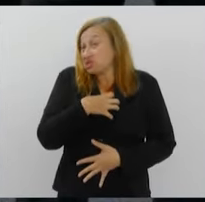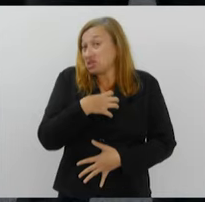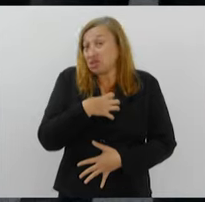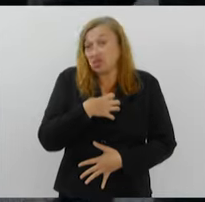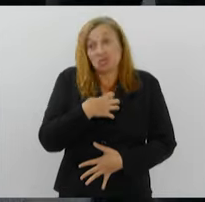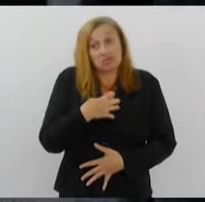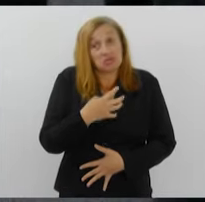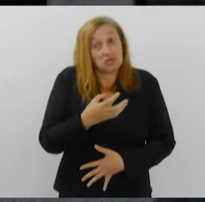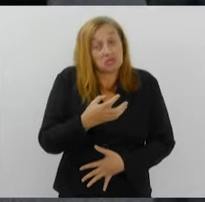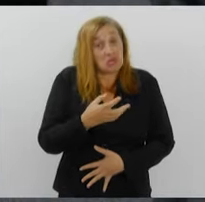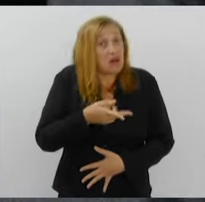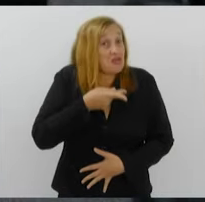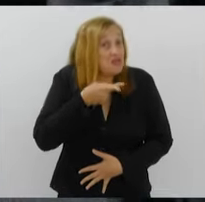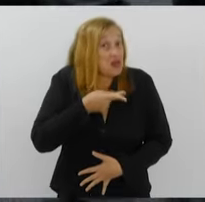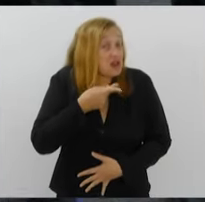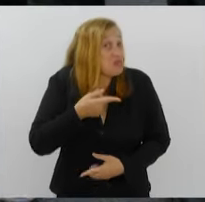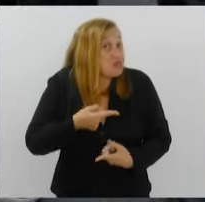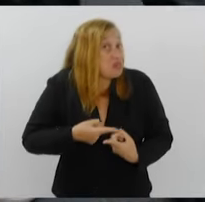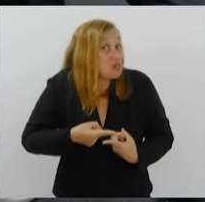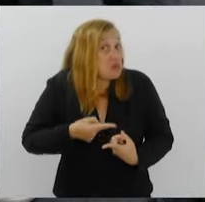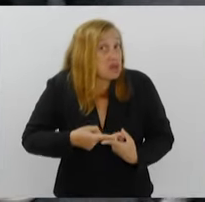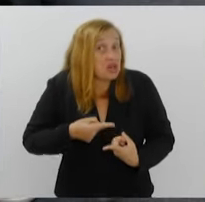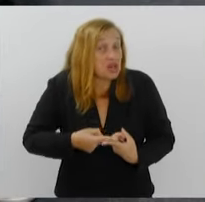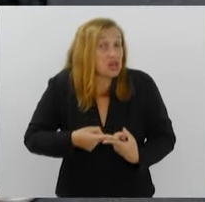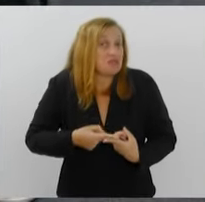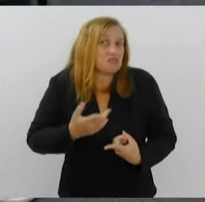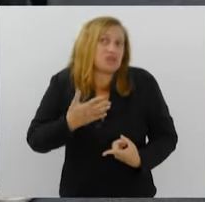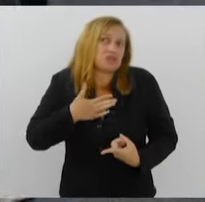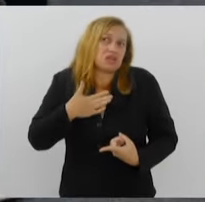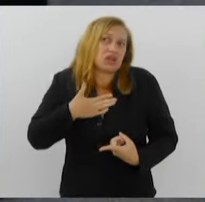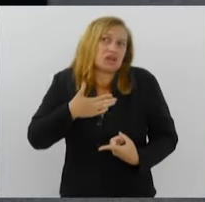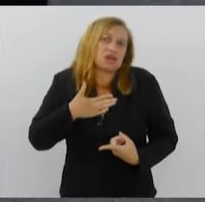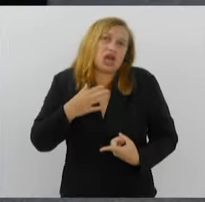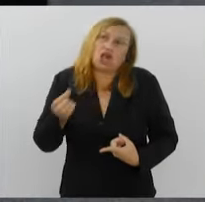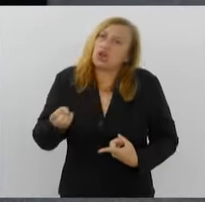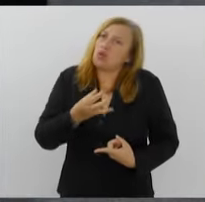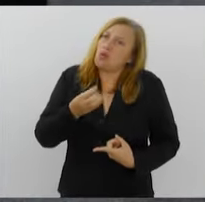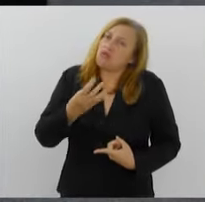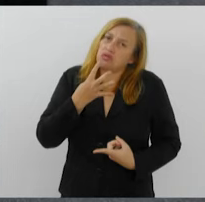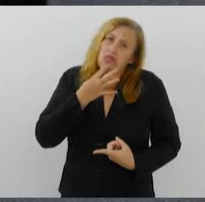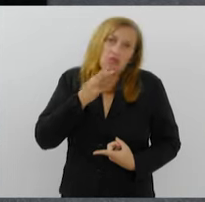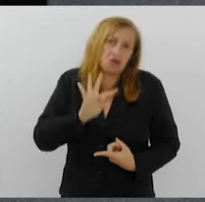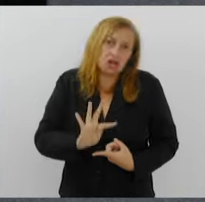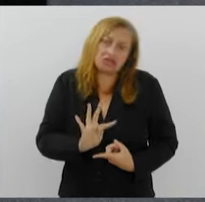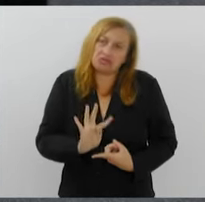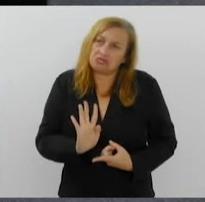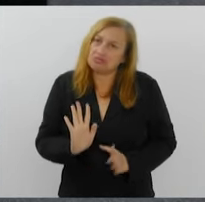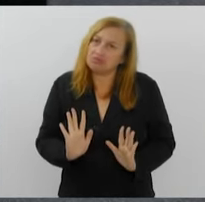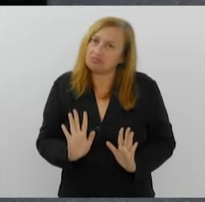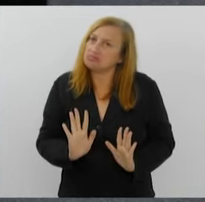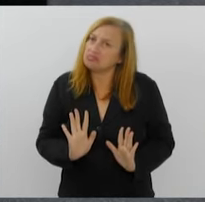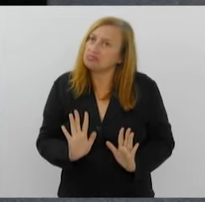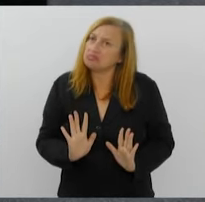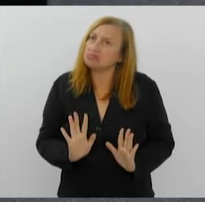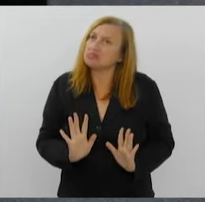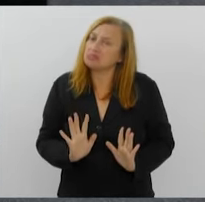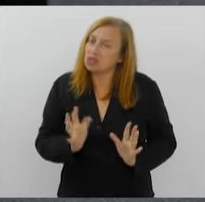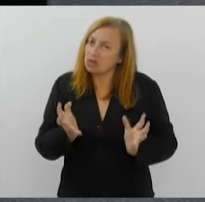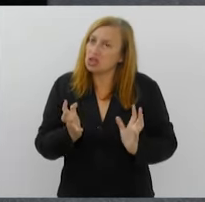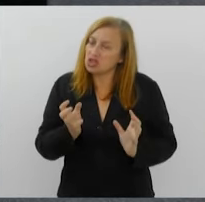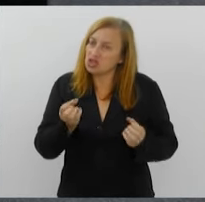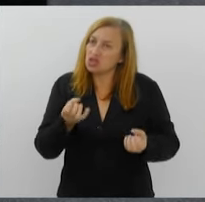autorizado a opinar, porque, para mim, é uma novidade, eu desconheço. Eu só queria fazer essa